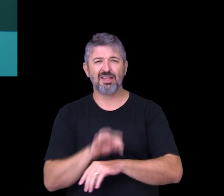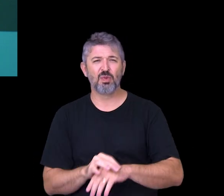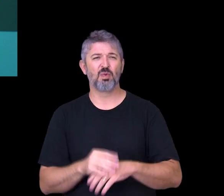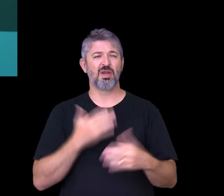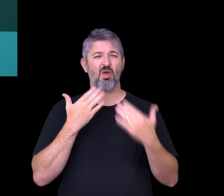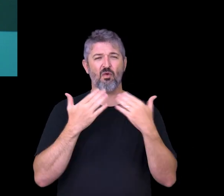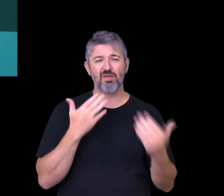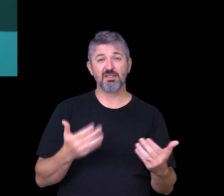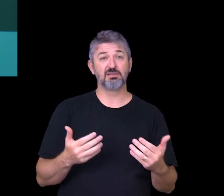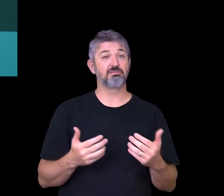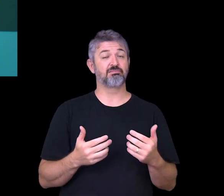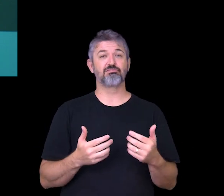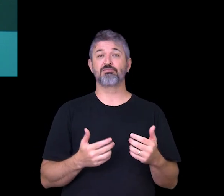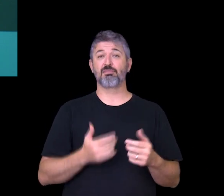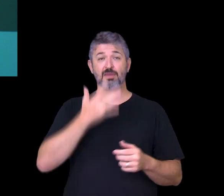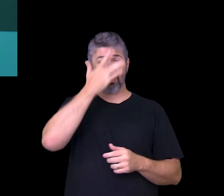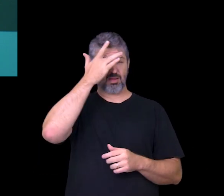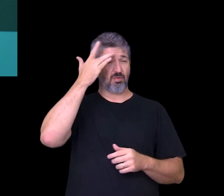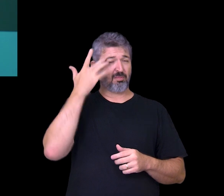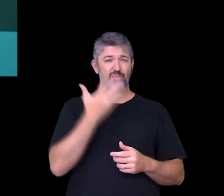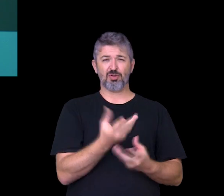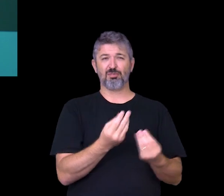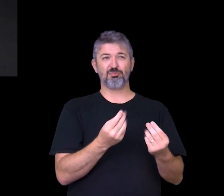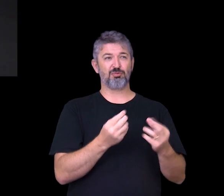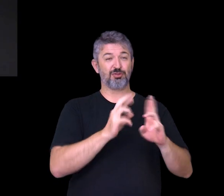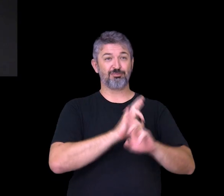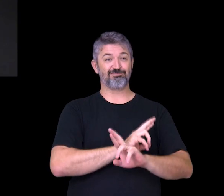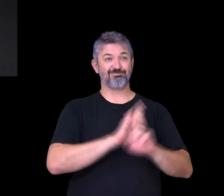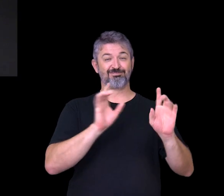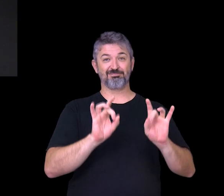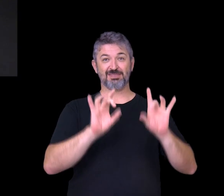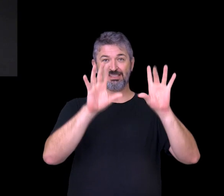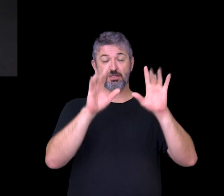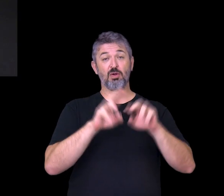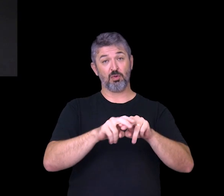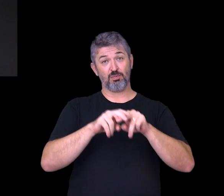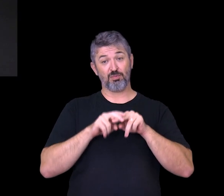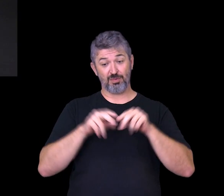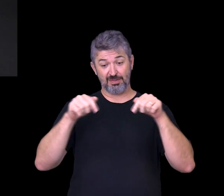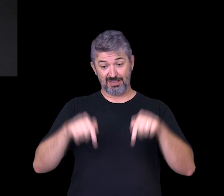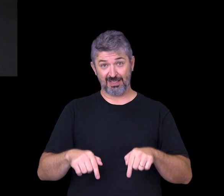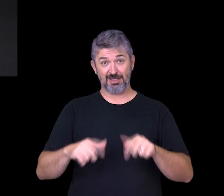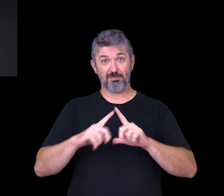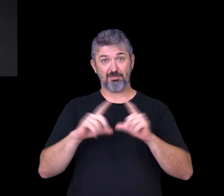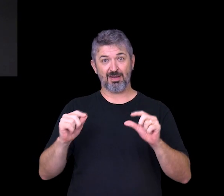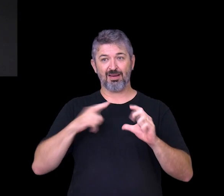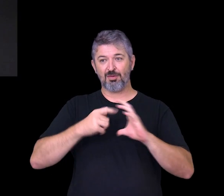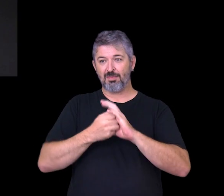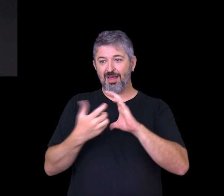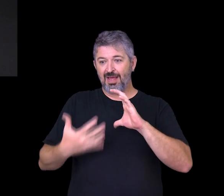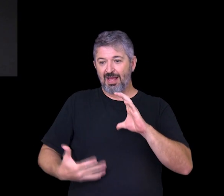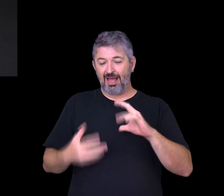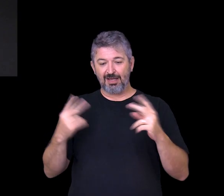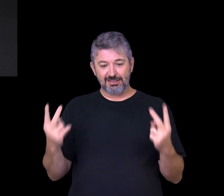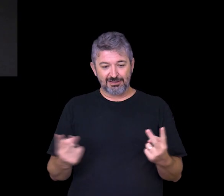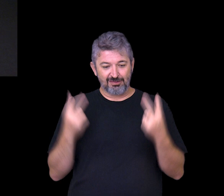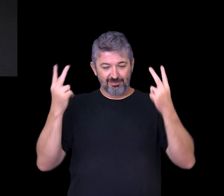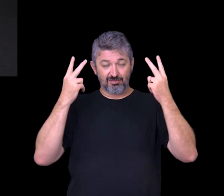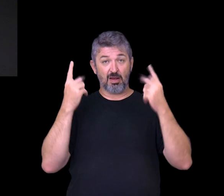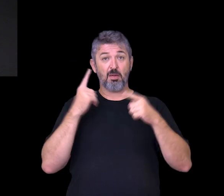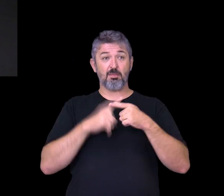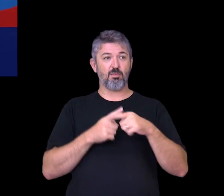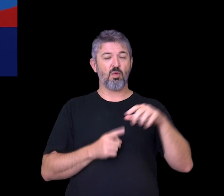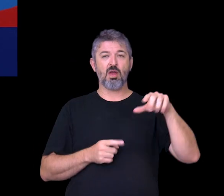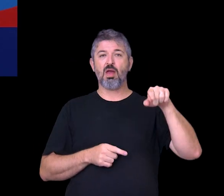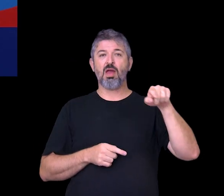pessoa multifacetada. E por isso essa cidade tem essa característica tão rica, porque ele agregou muito